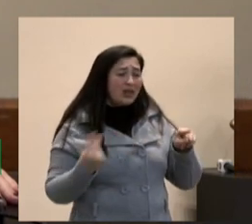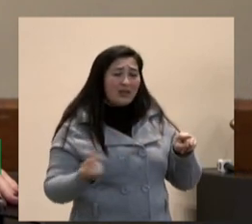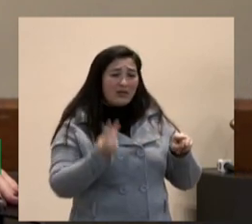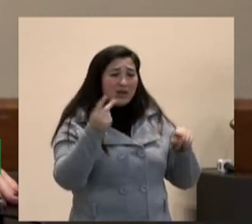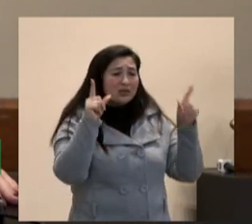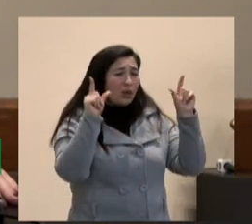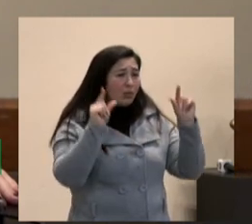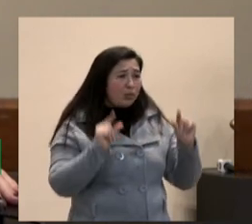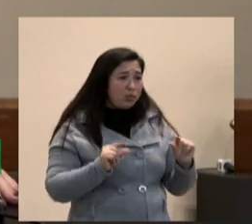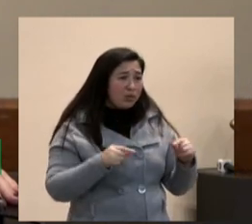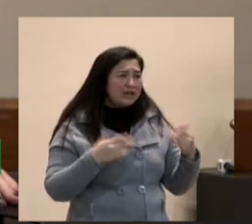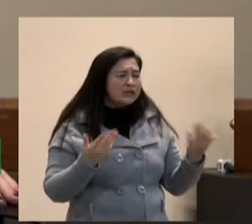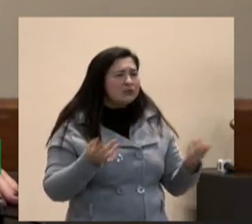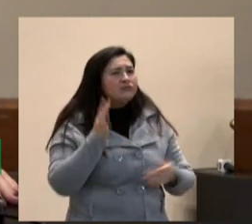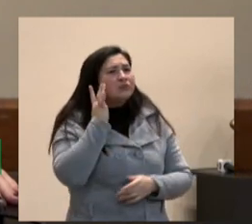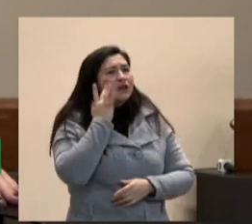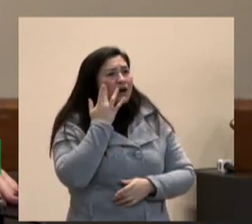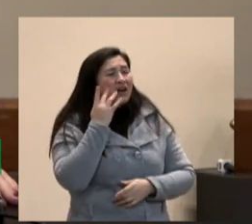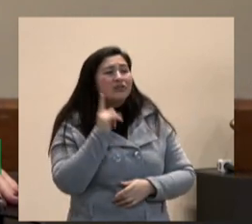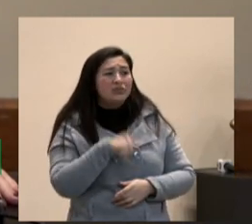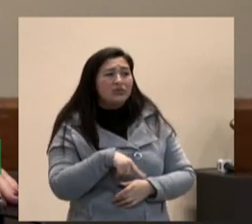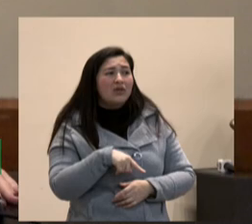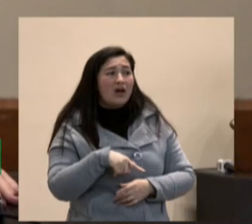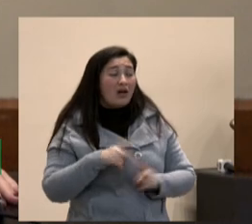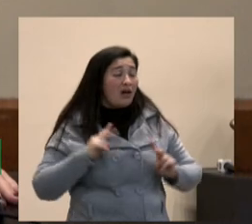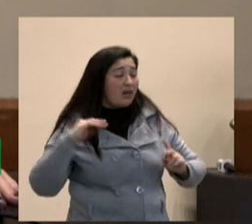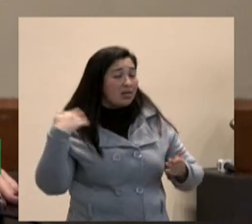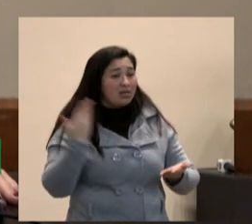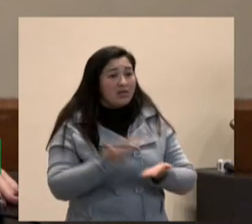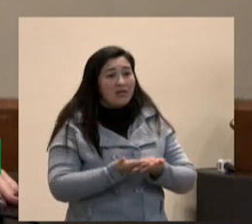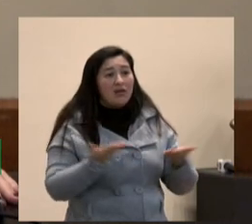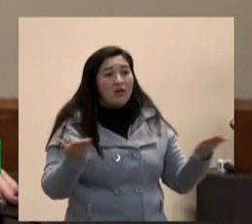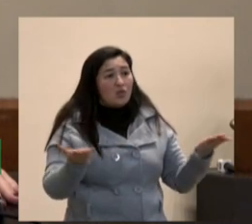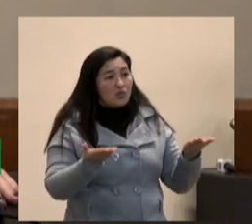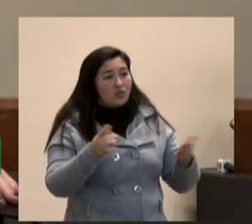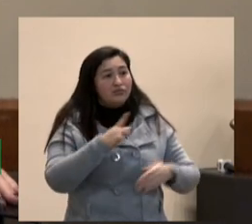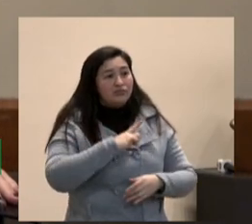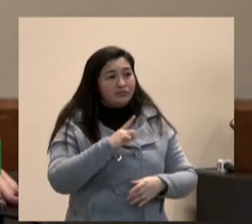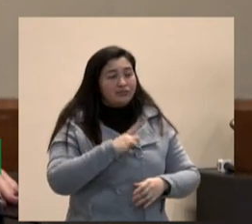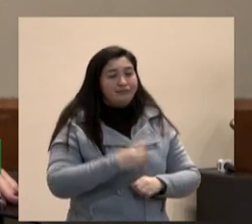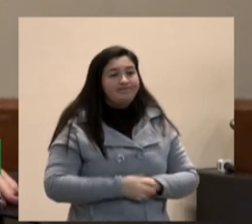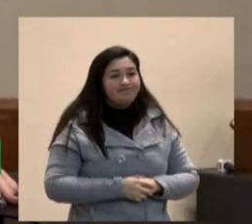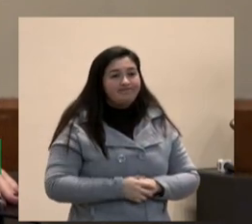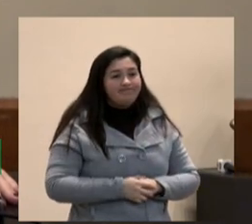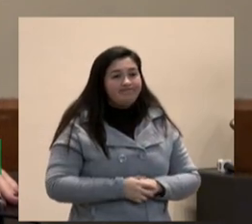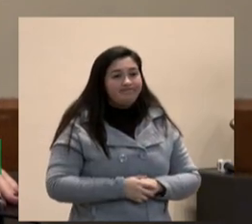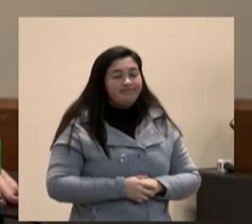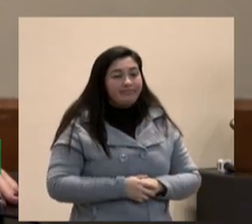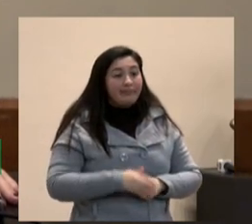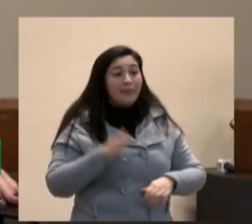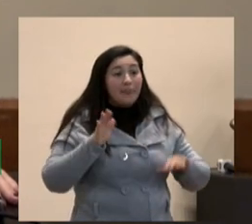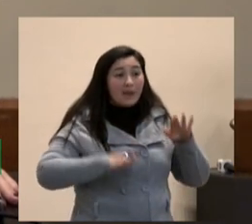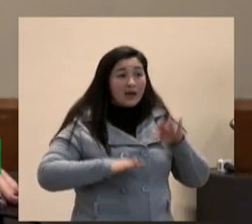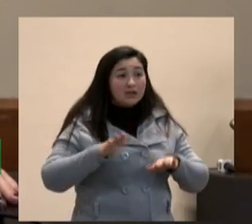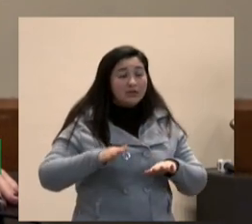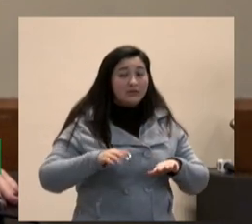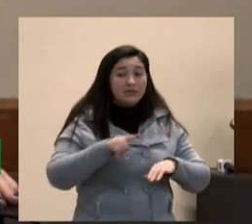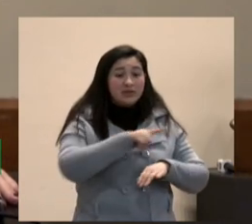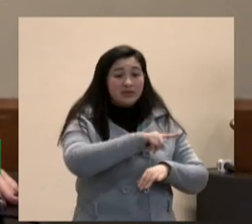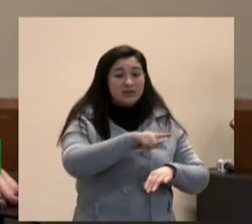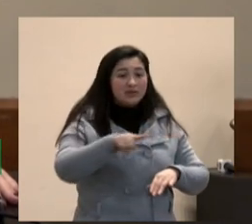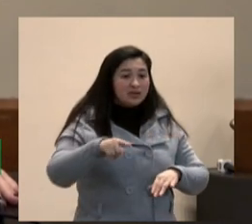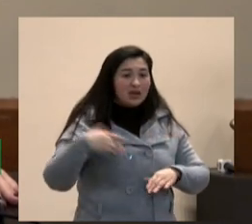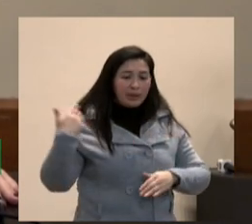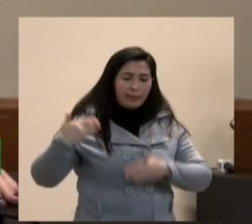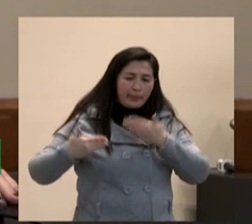valorização. E isso me parece que se perpetua até os dias atuais, inclusive com uma precarização dos processos, né,